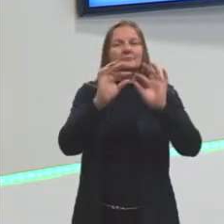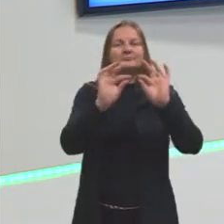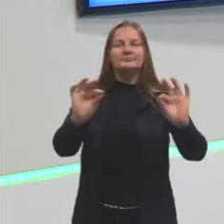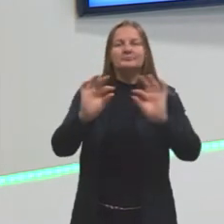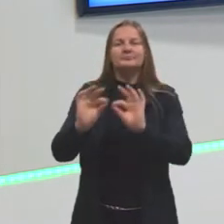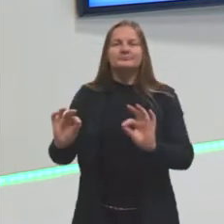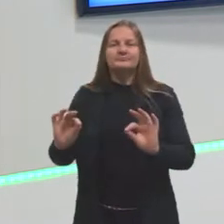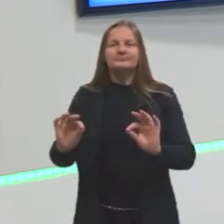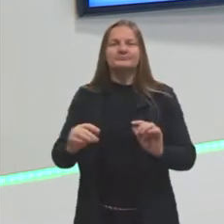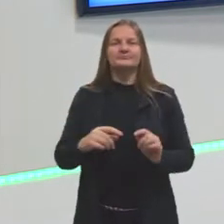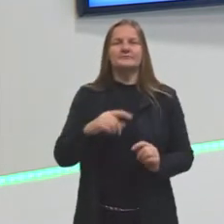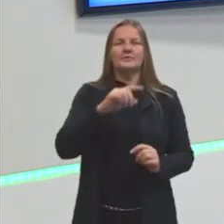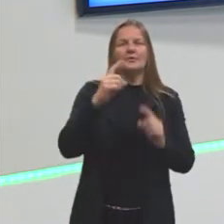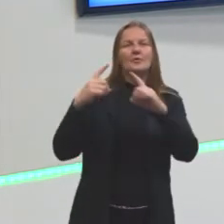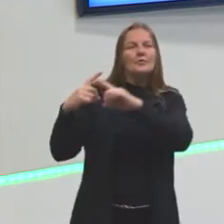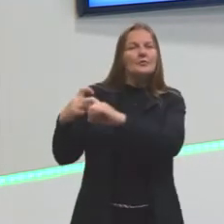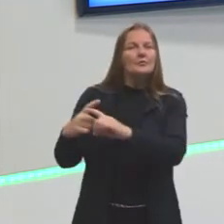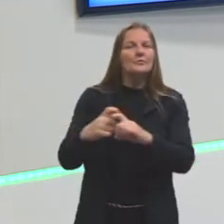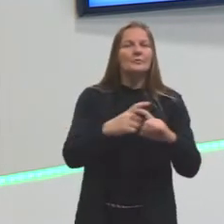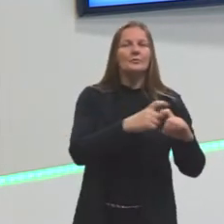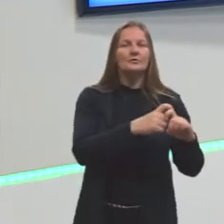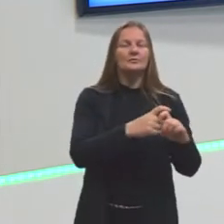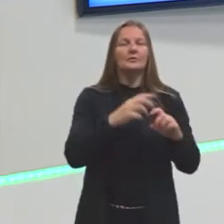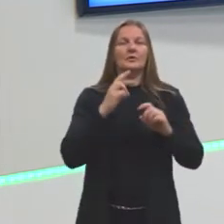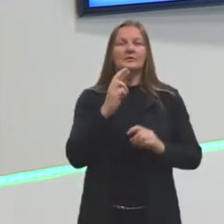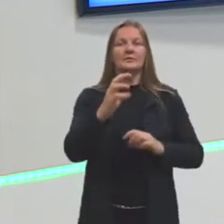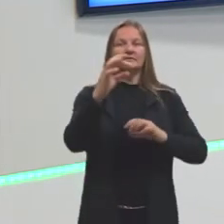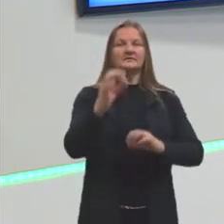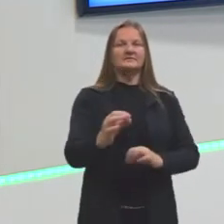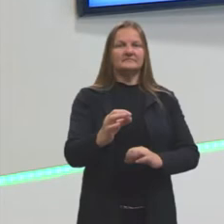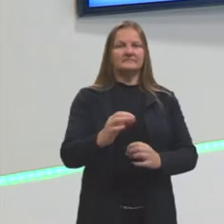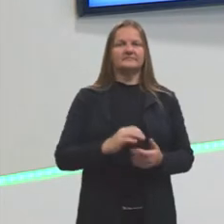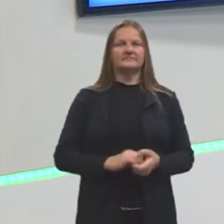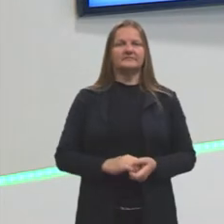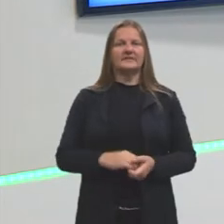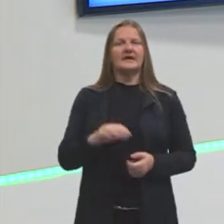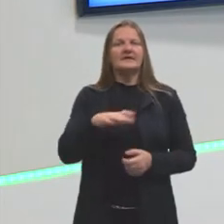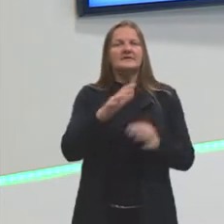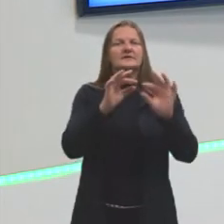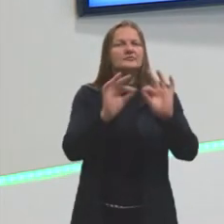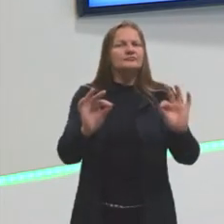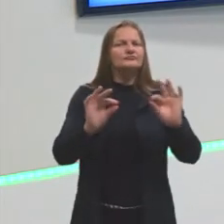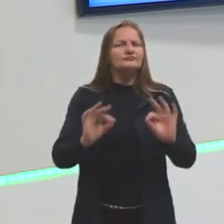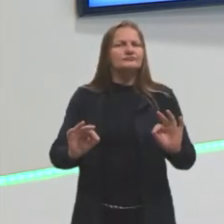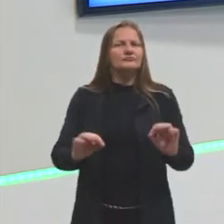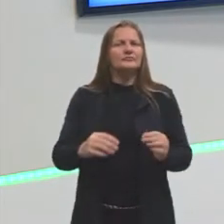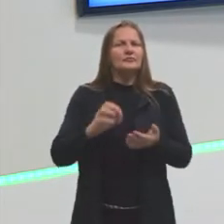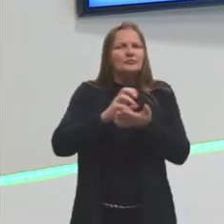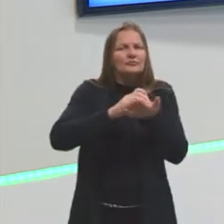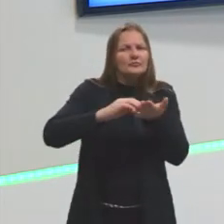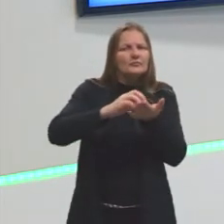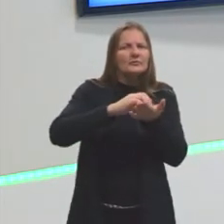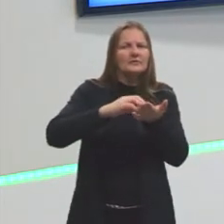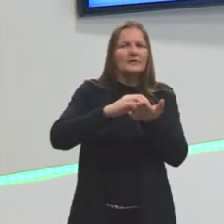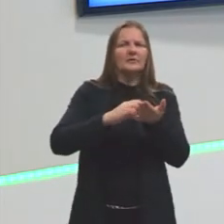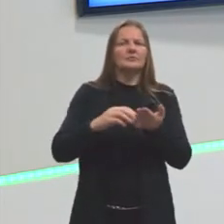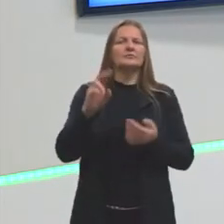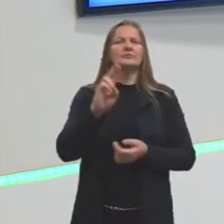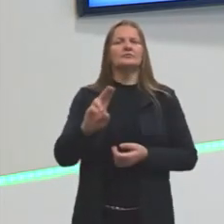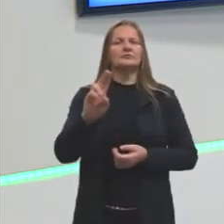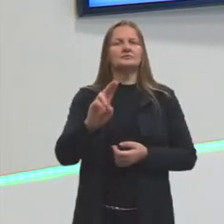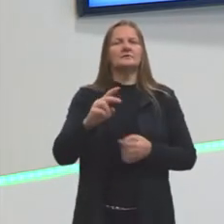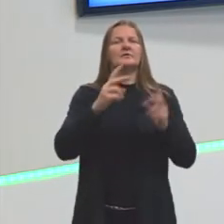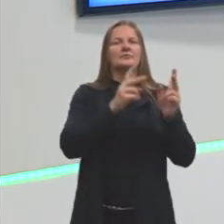simplificar aquele polinômio para chegar na resposta correta ou ainda para simplificar mais o meu cálculo E aí nós